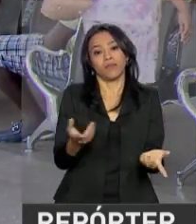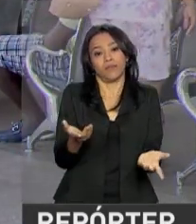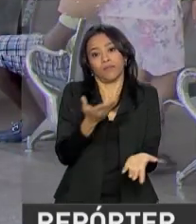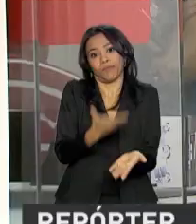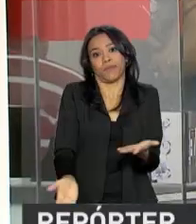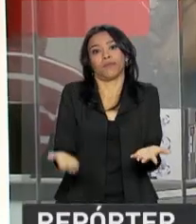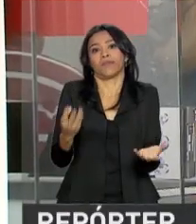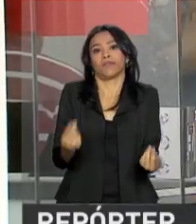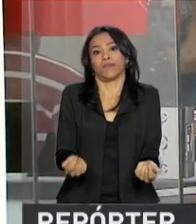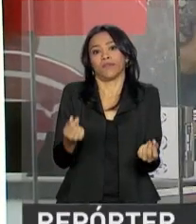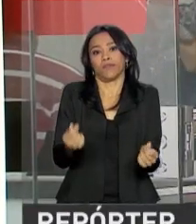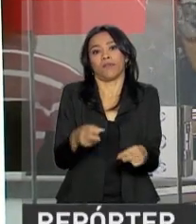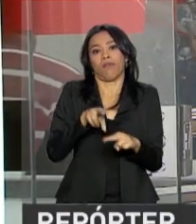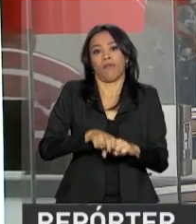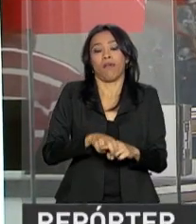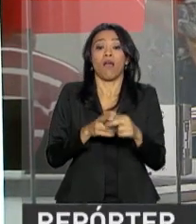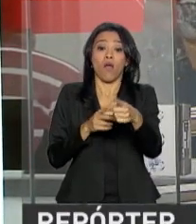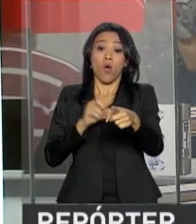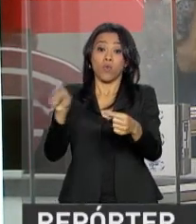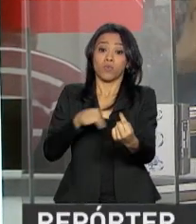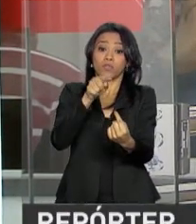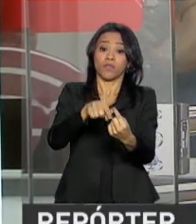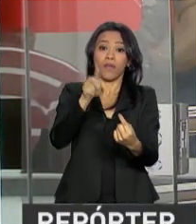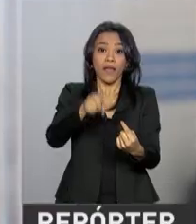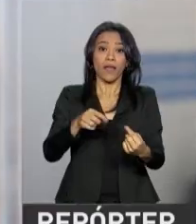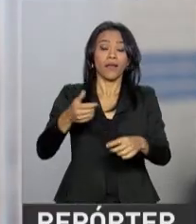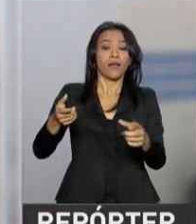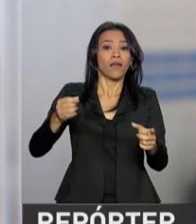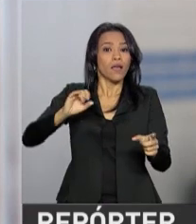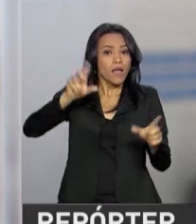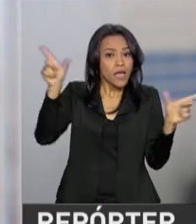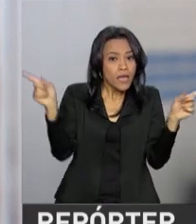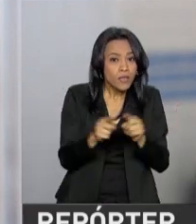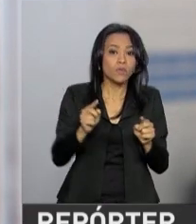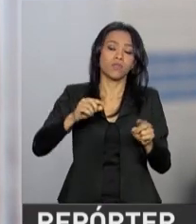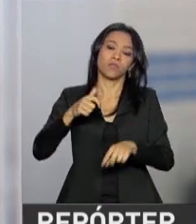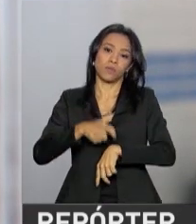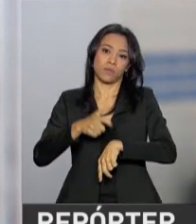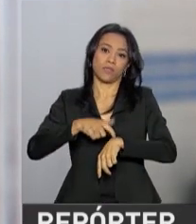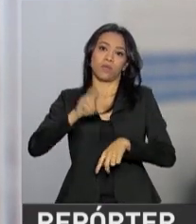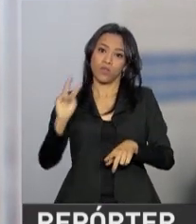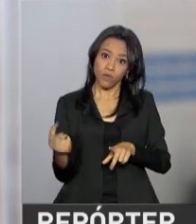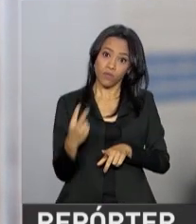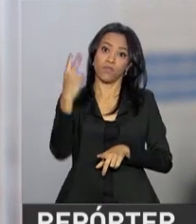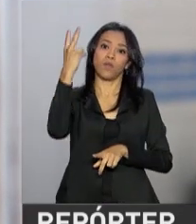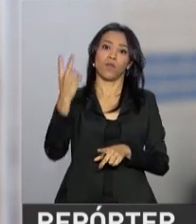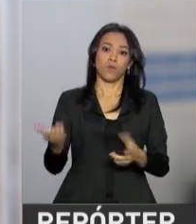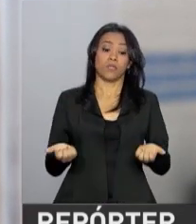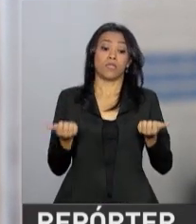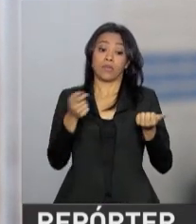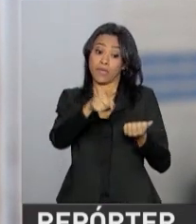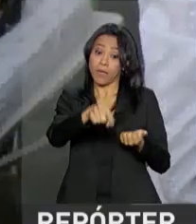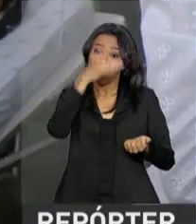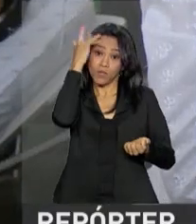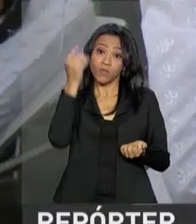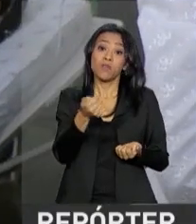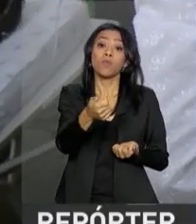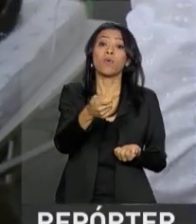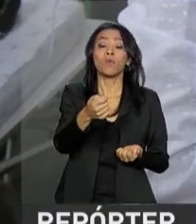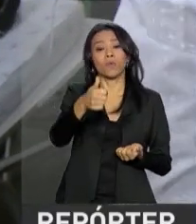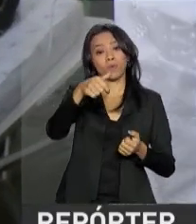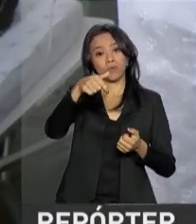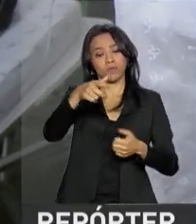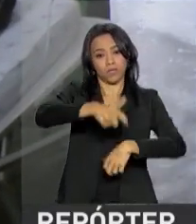emergências a ideia é agregar valor ao tempo reduzindo assim a permanência do ciente no hospital e